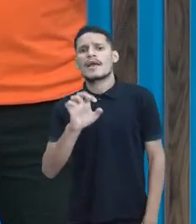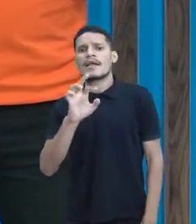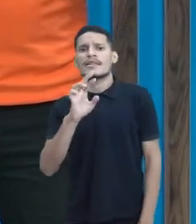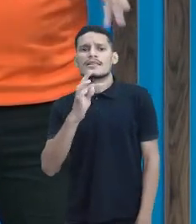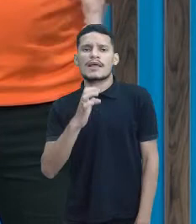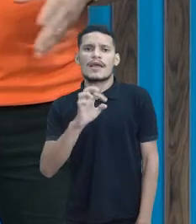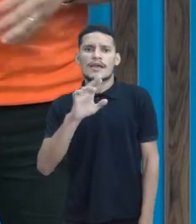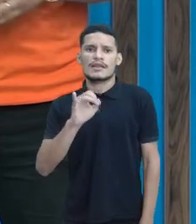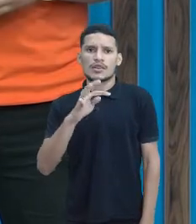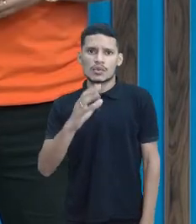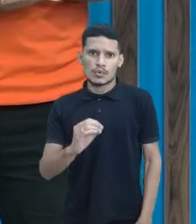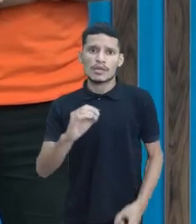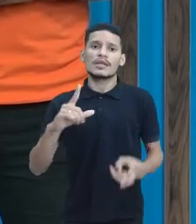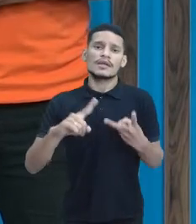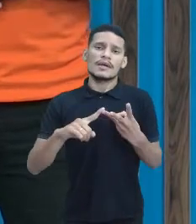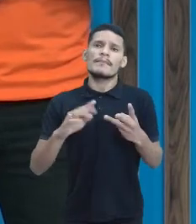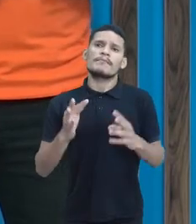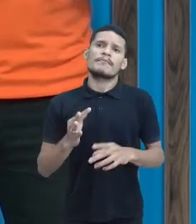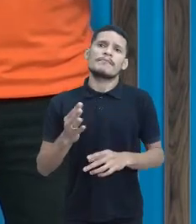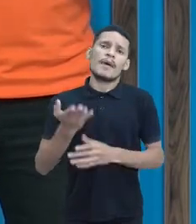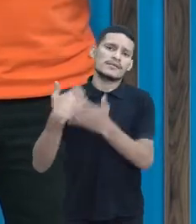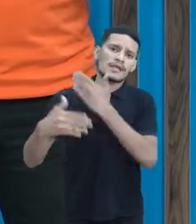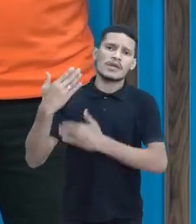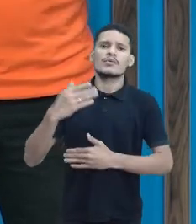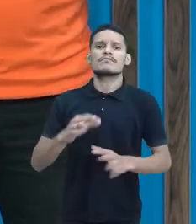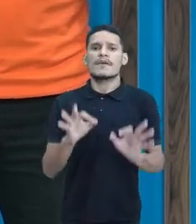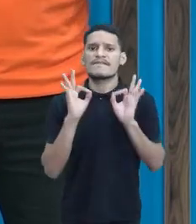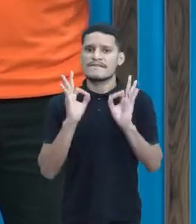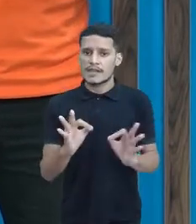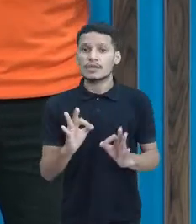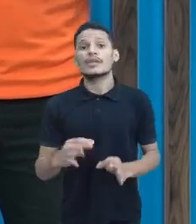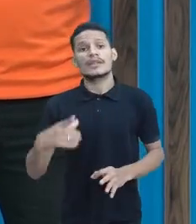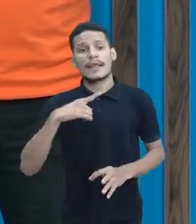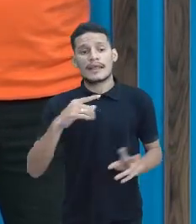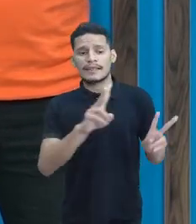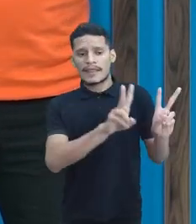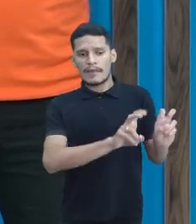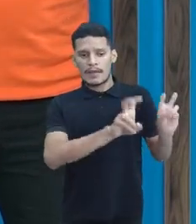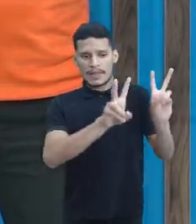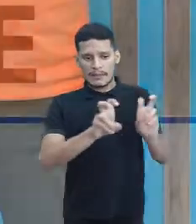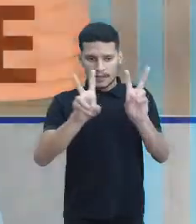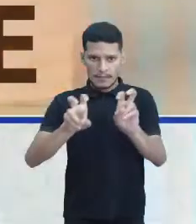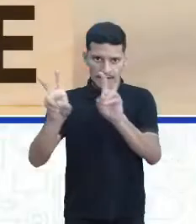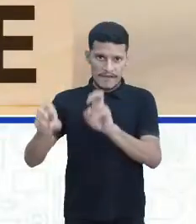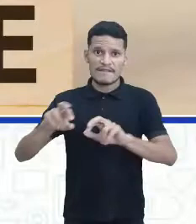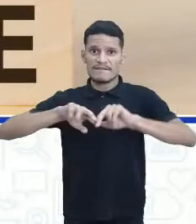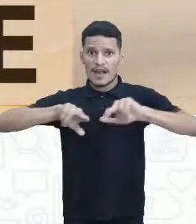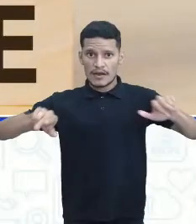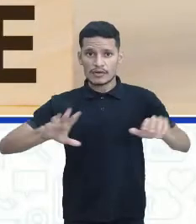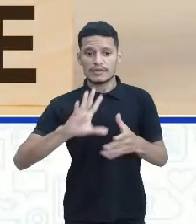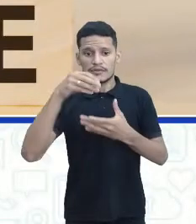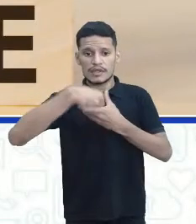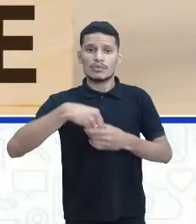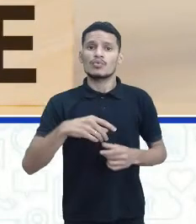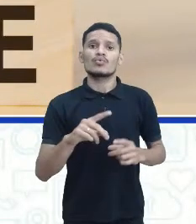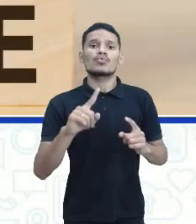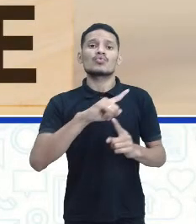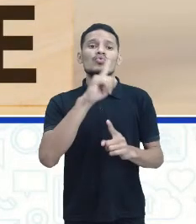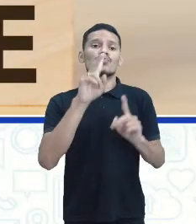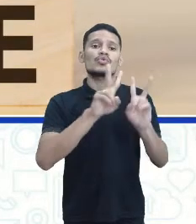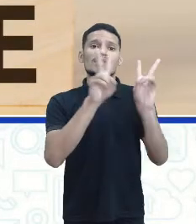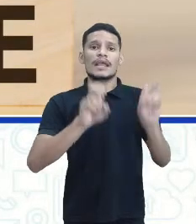passado perfeito, então são vários temas dentro de um tema só. Então o que a gente vai